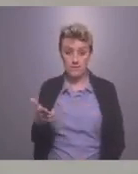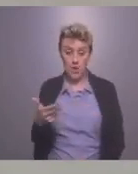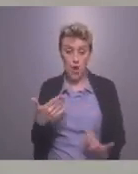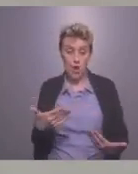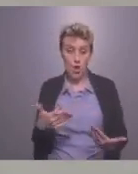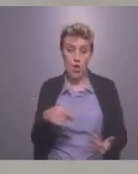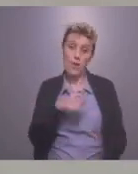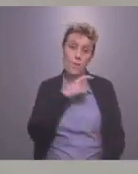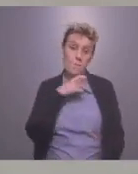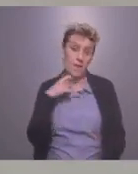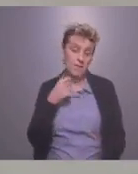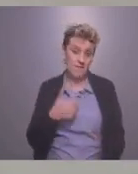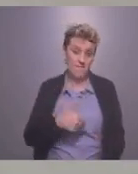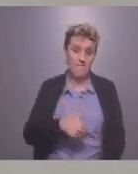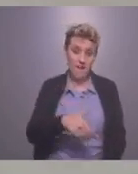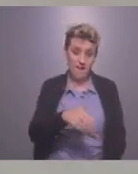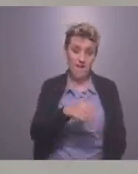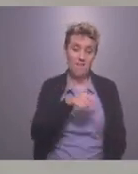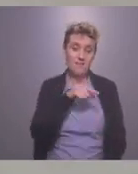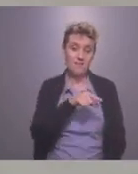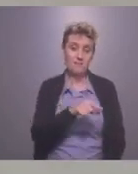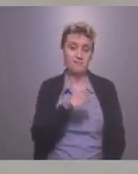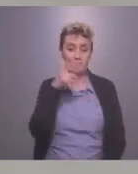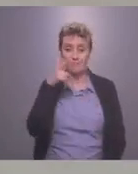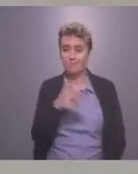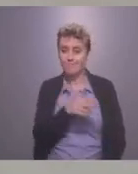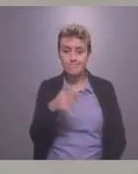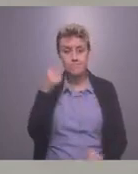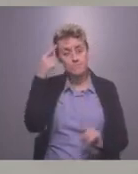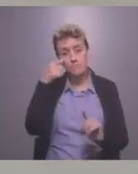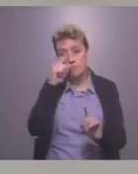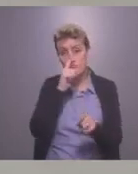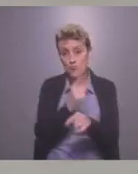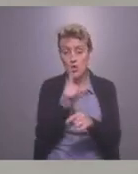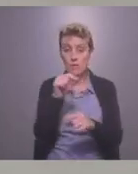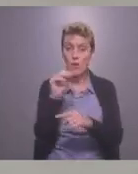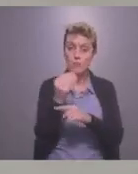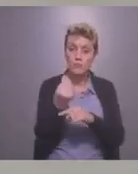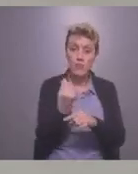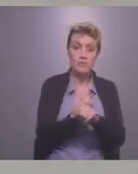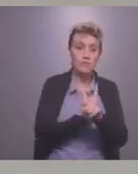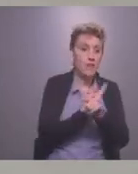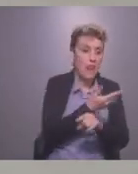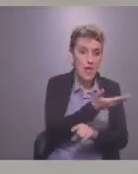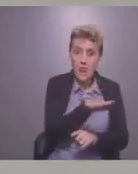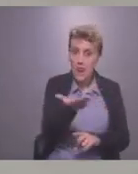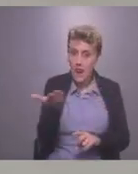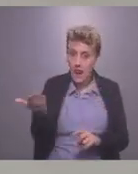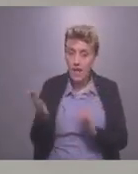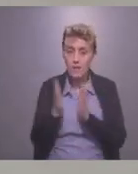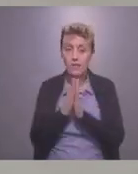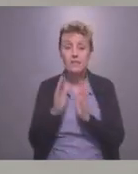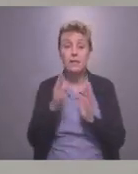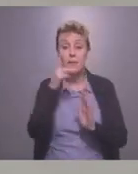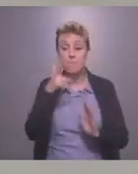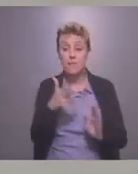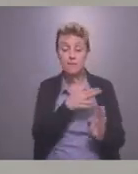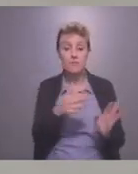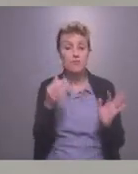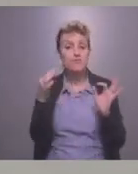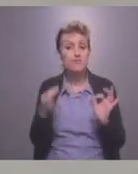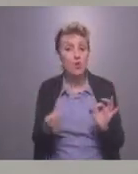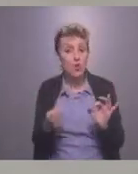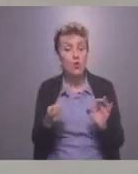o presidente da celebração benze também os objetos religiosos que temos connosco, depois da bênção final